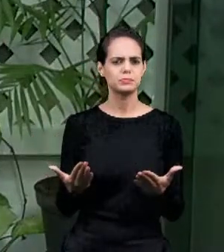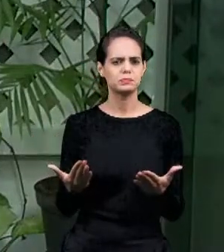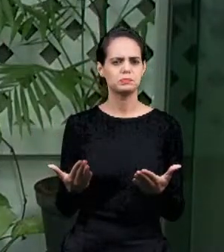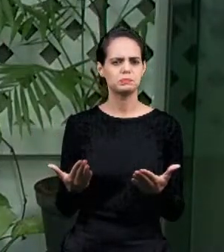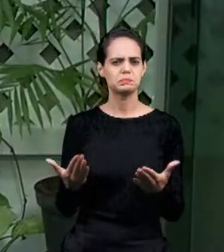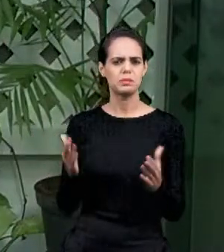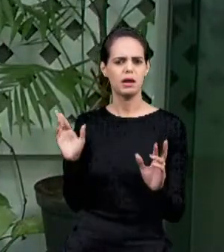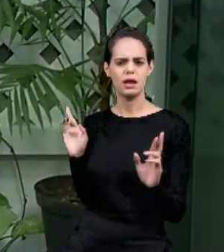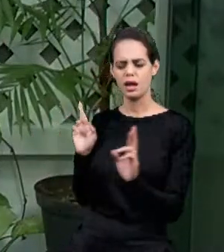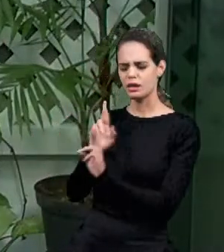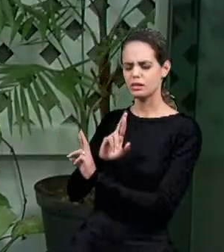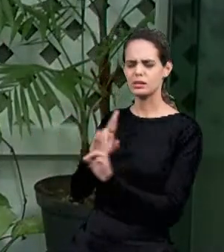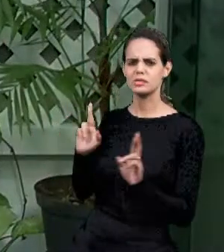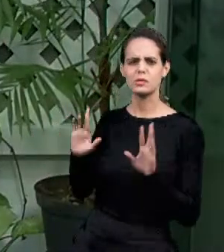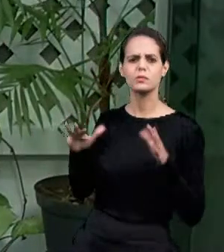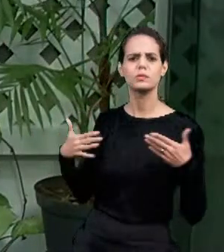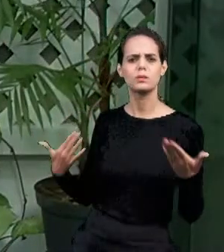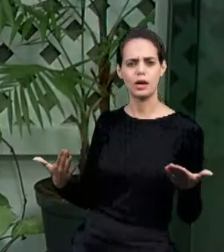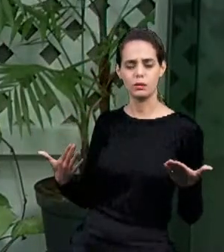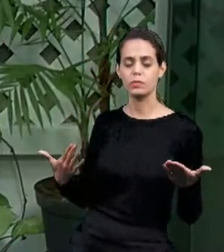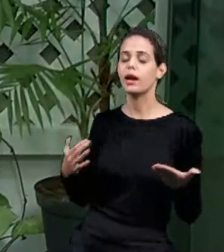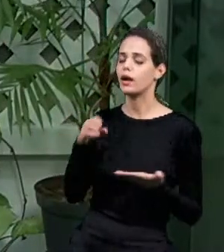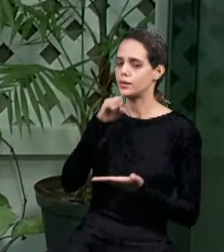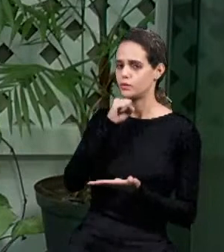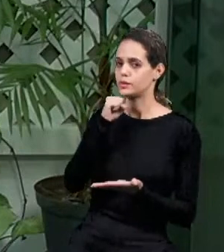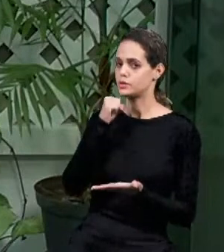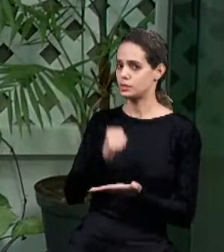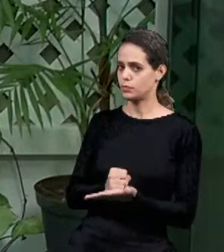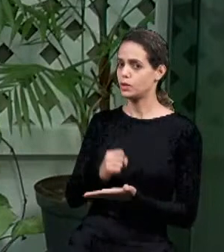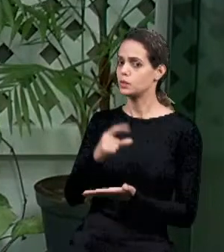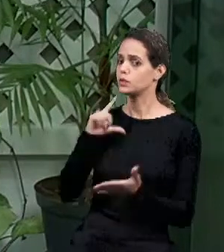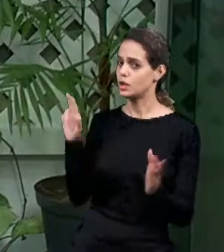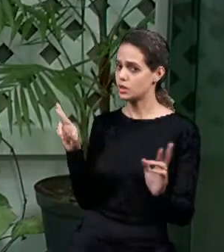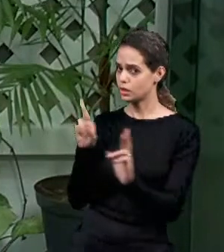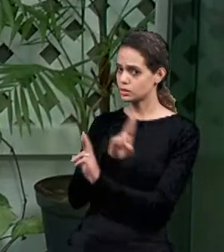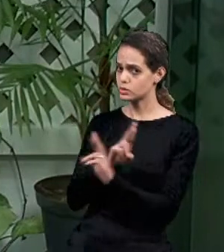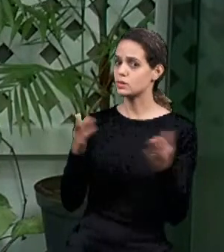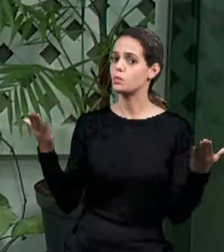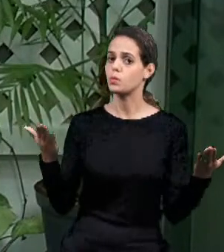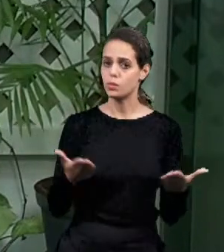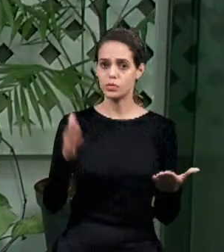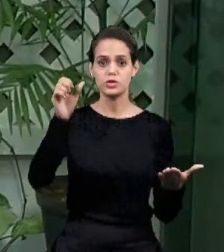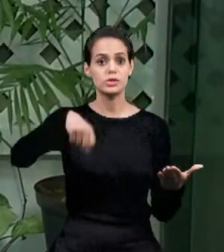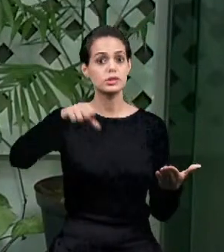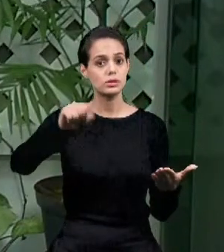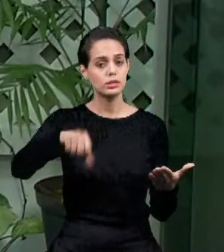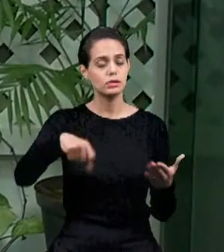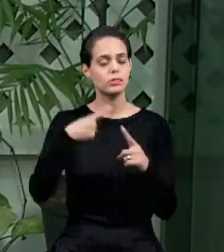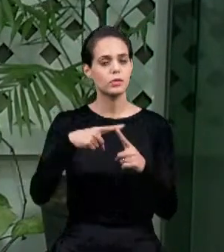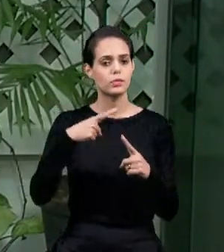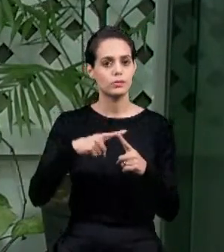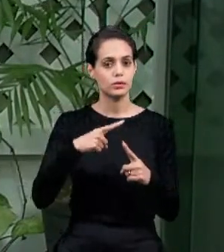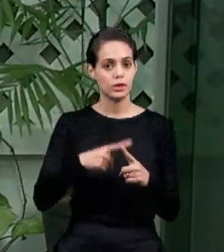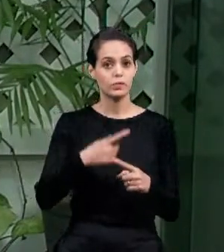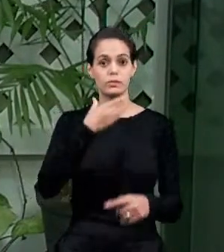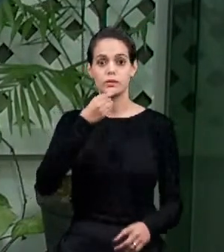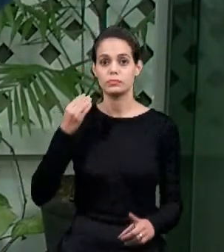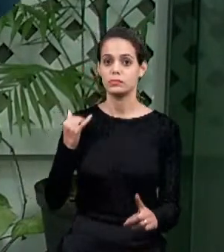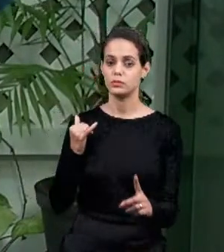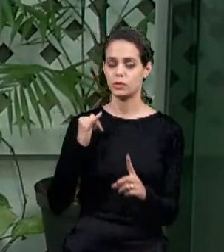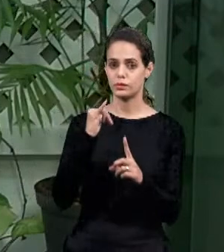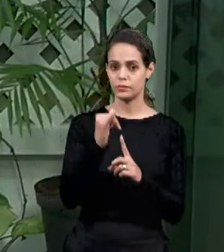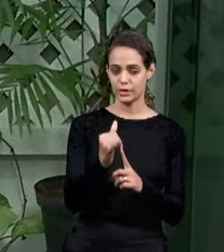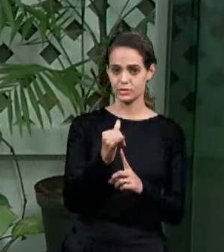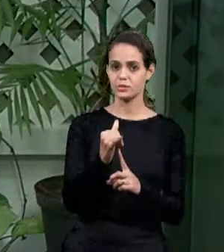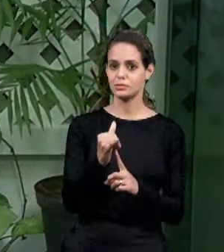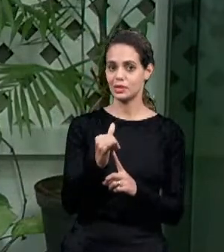A profecia do Velho Testamento, ela tem sim com os nossos dias, porque é o profeta que é usado pelo mesmo